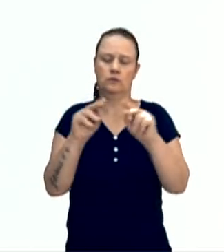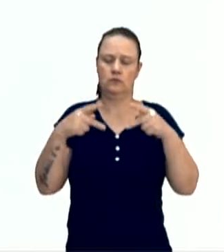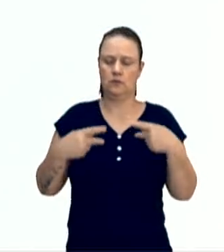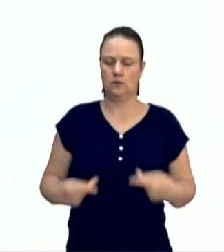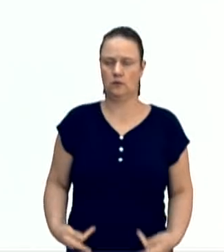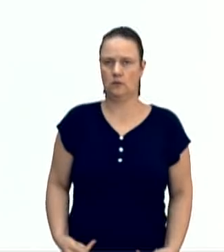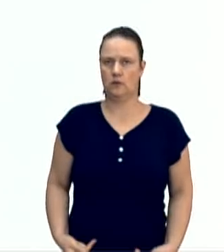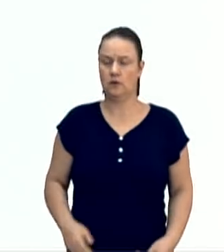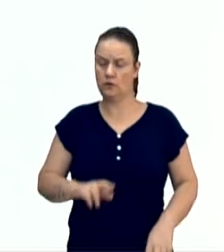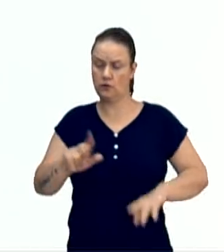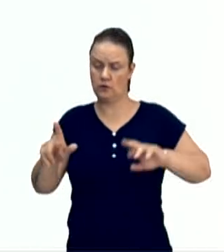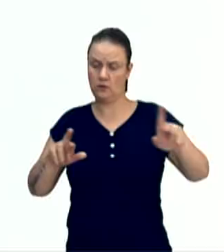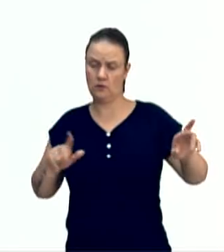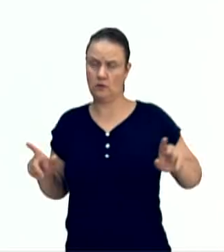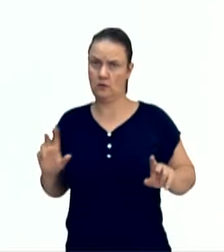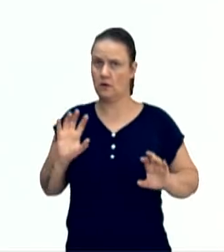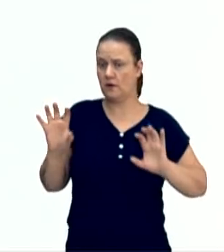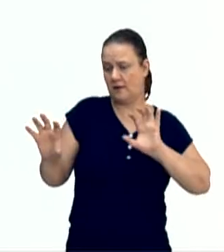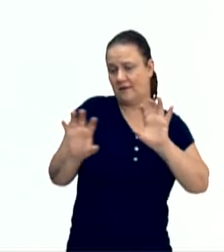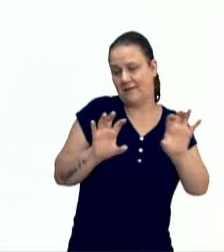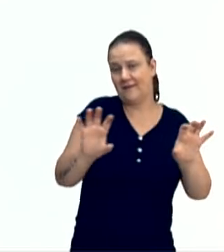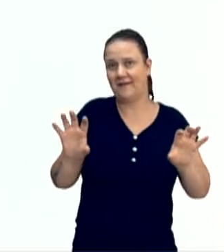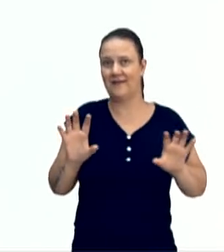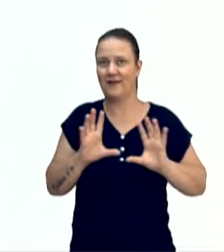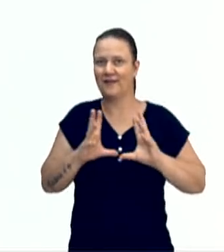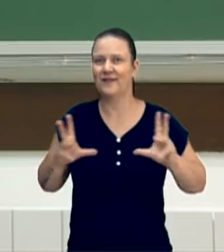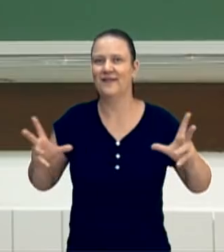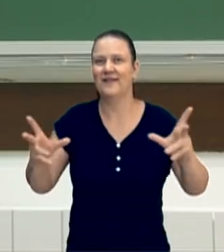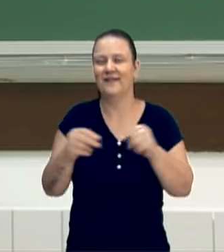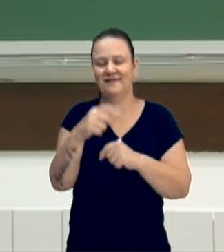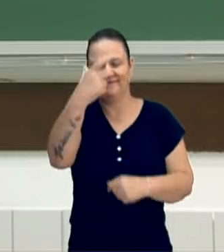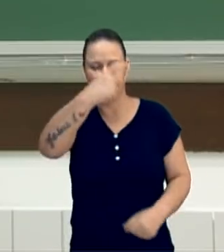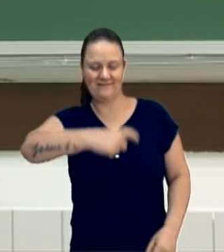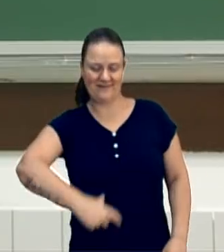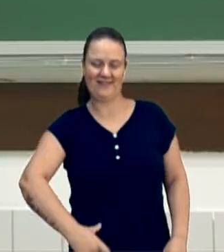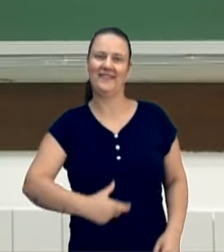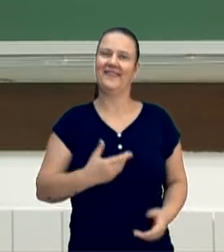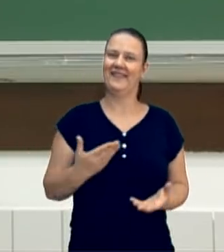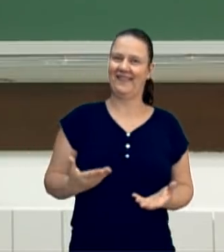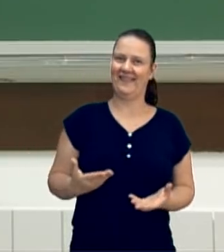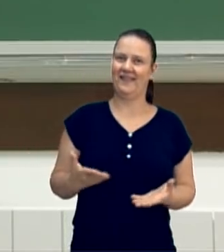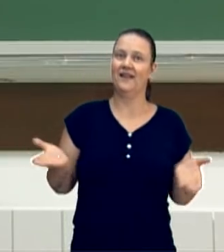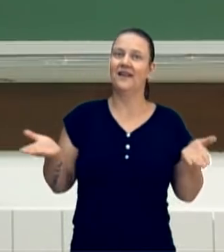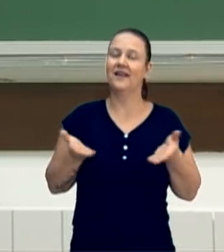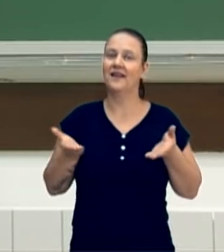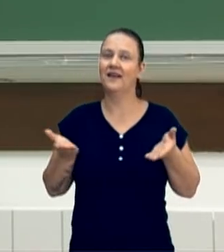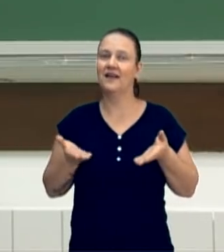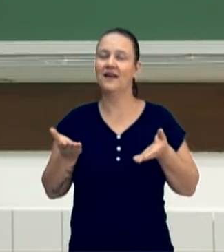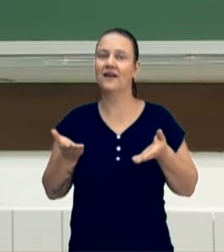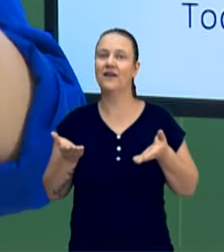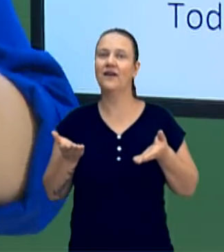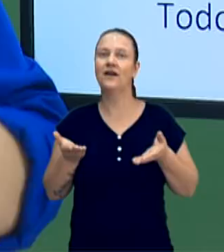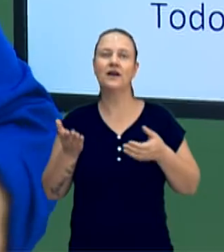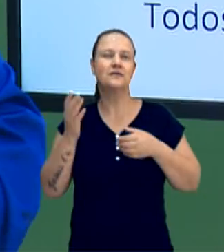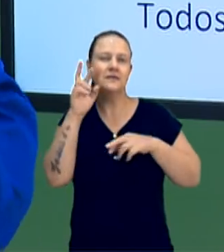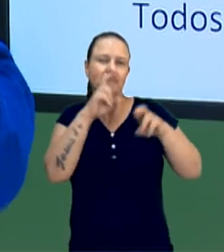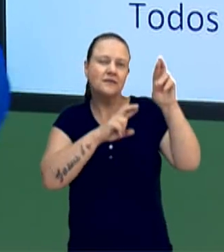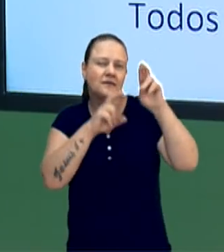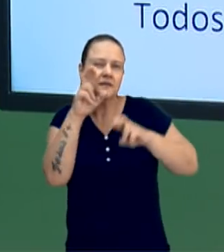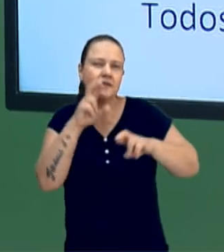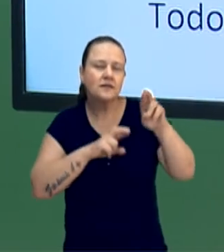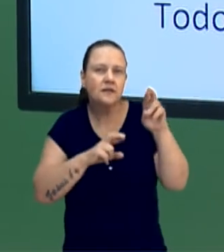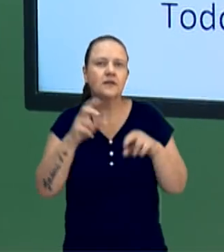humano, bem diferente, assim assado, todos são gente. Vou deixar aqui para você